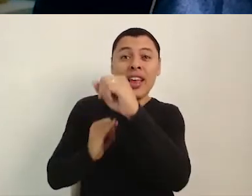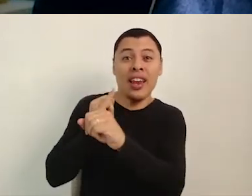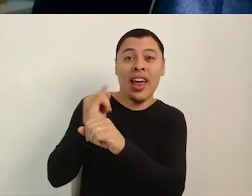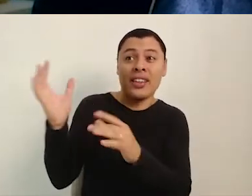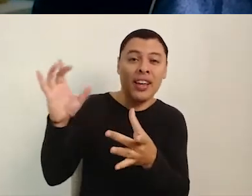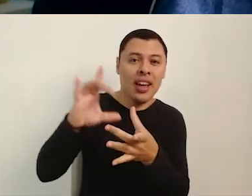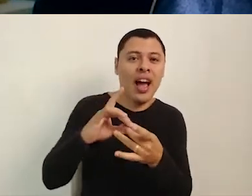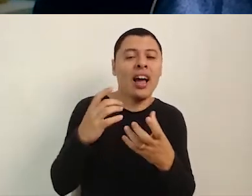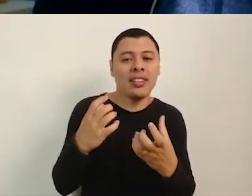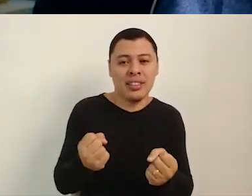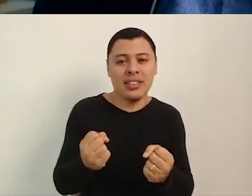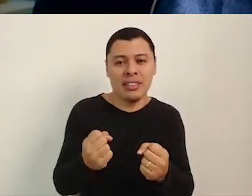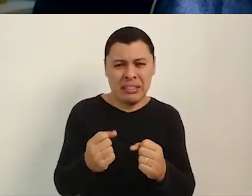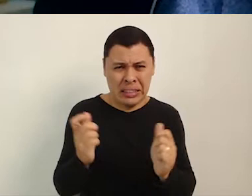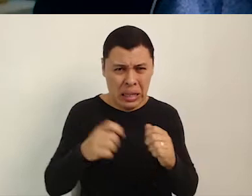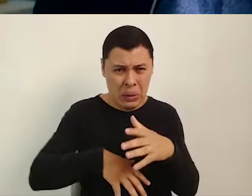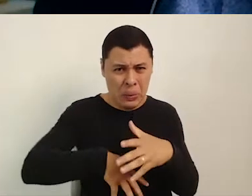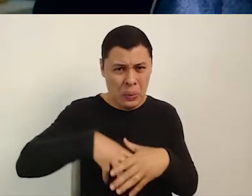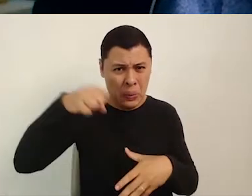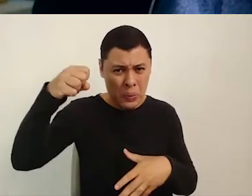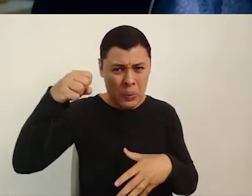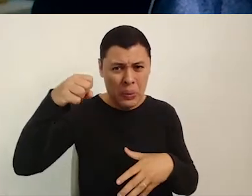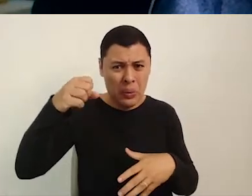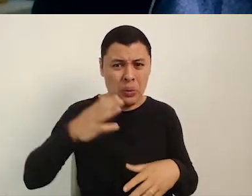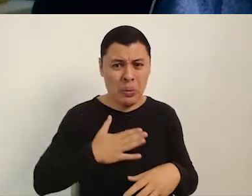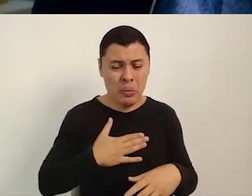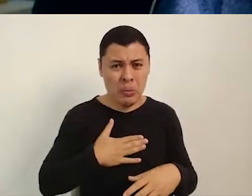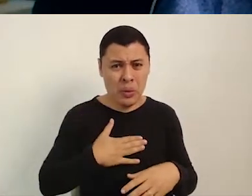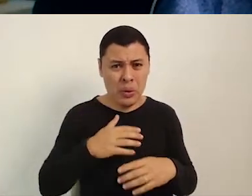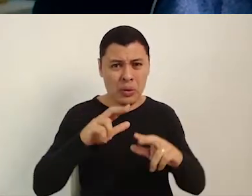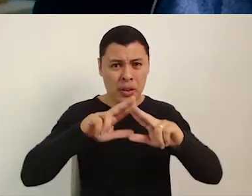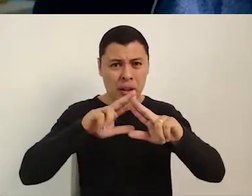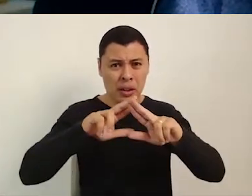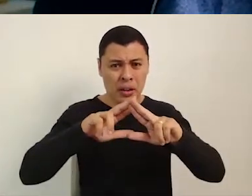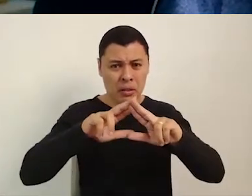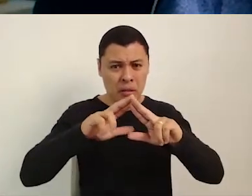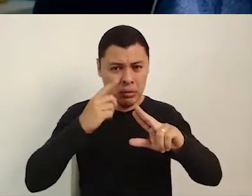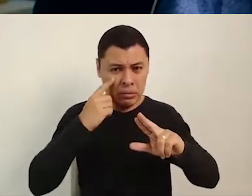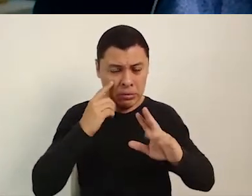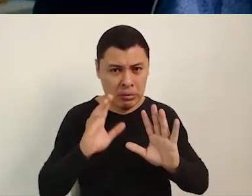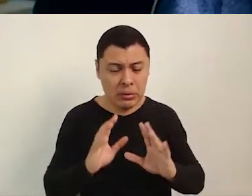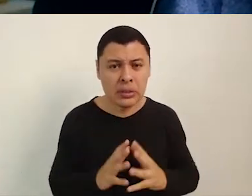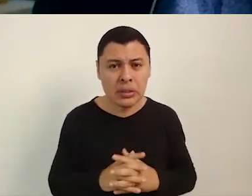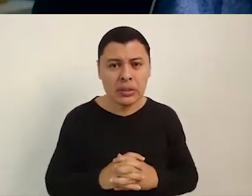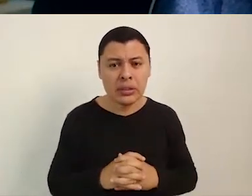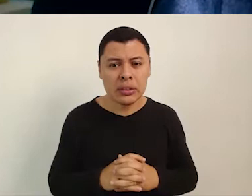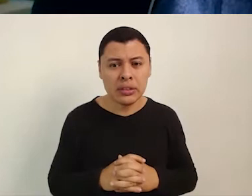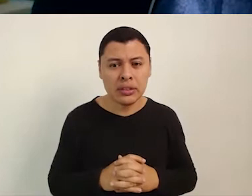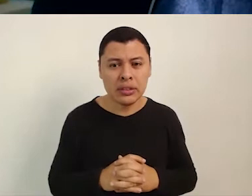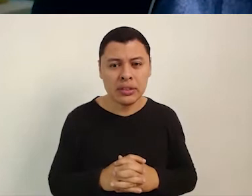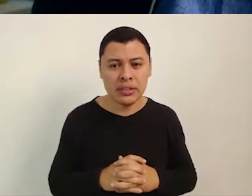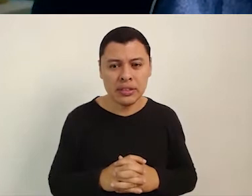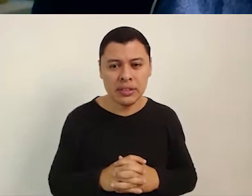Vou fazer. Será que dá tempo de eu subir isso aqui rapidinho no meu Drive? Espera aí.